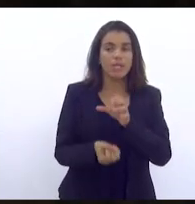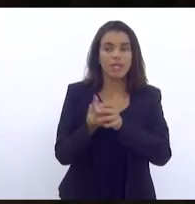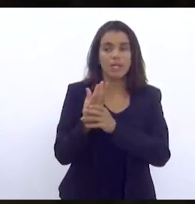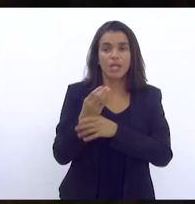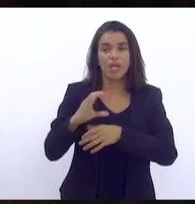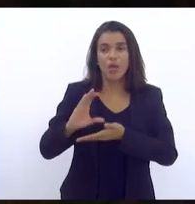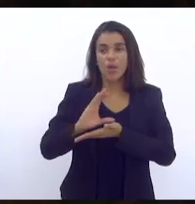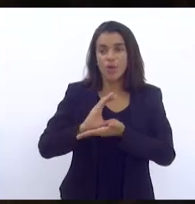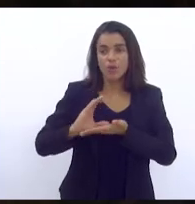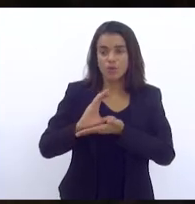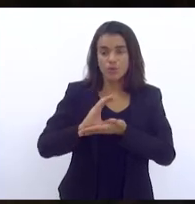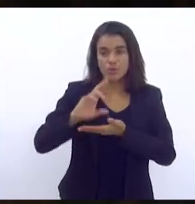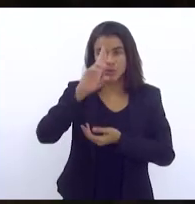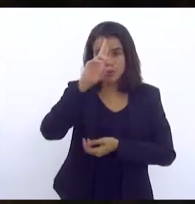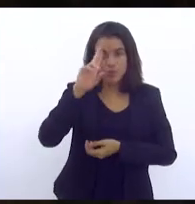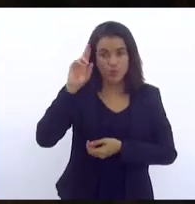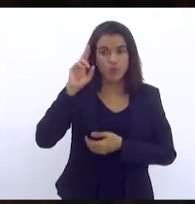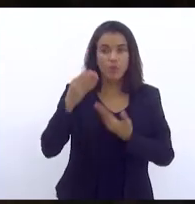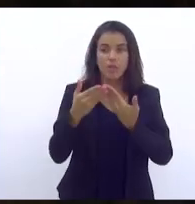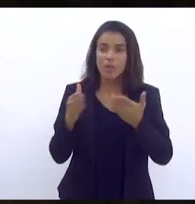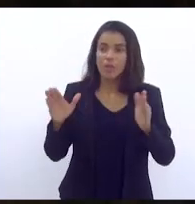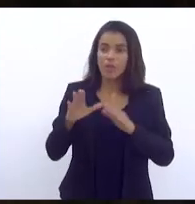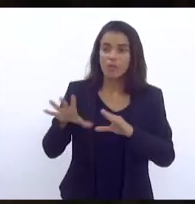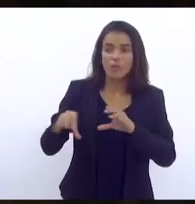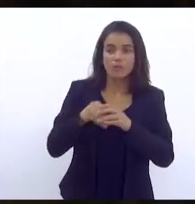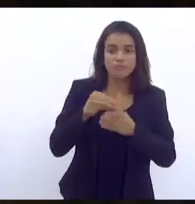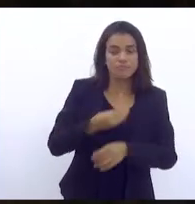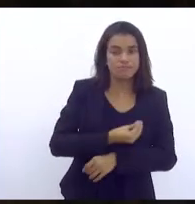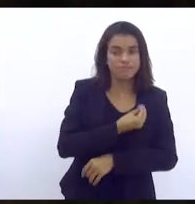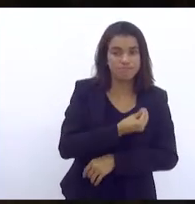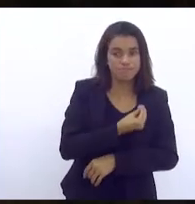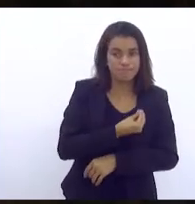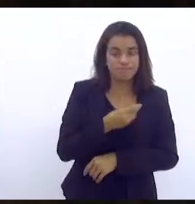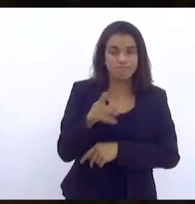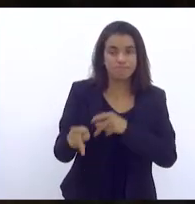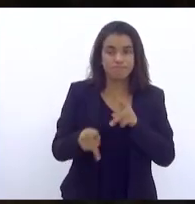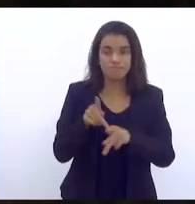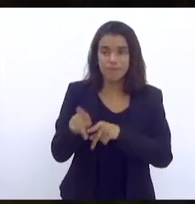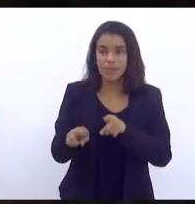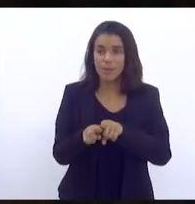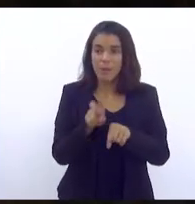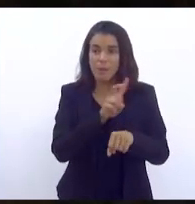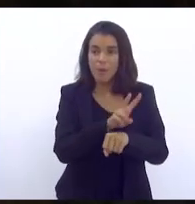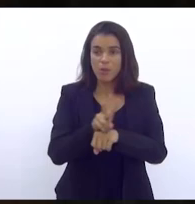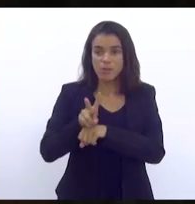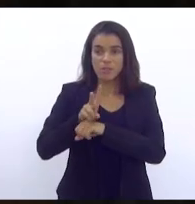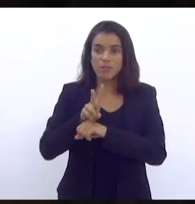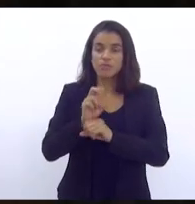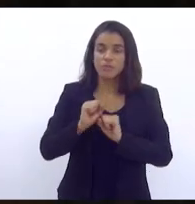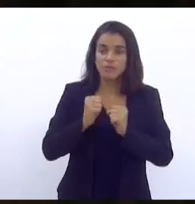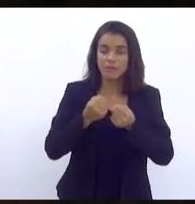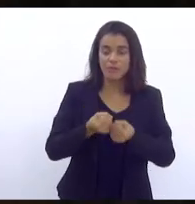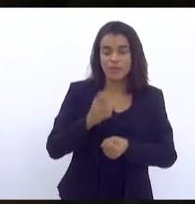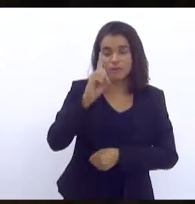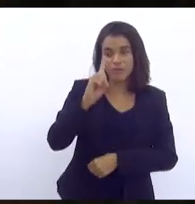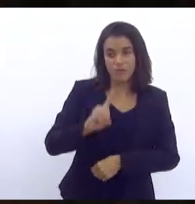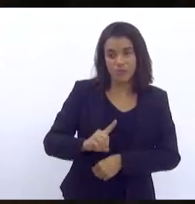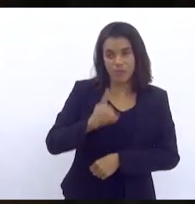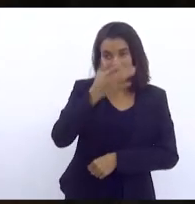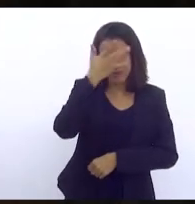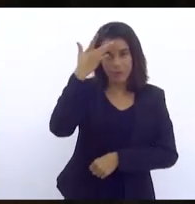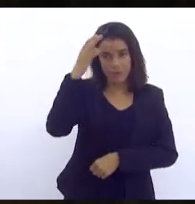conselhos de usuários ampliando a Participação Popular e protegendo e defendendo os direitos do usuário